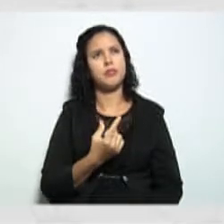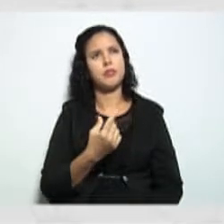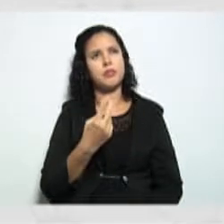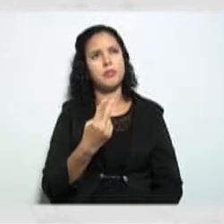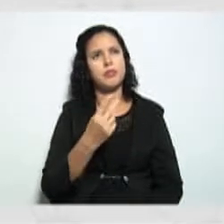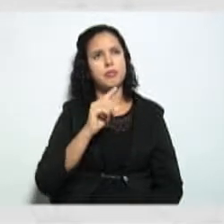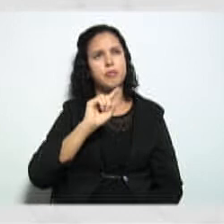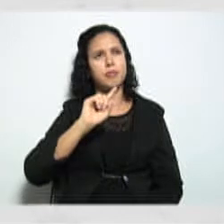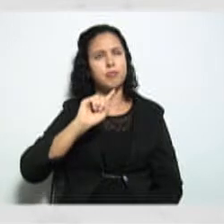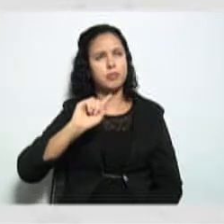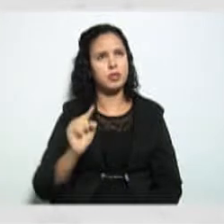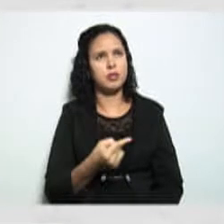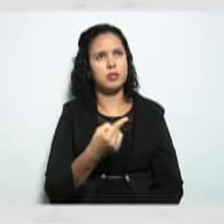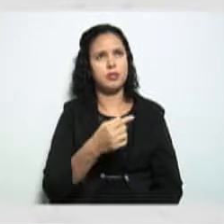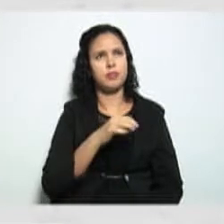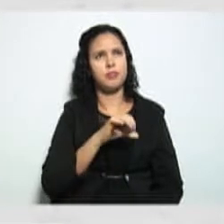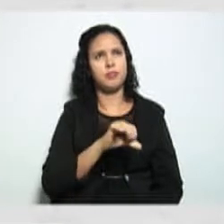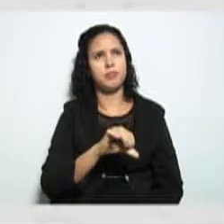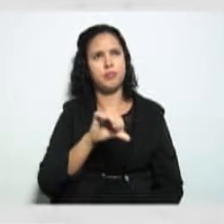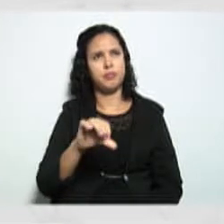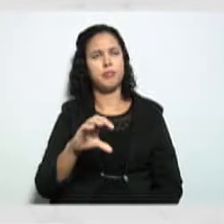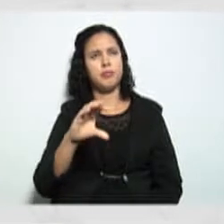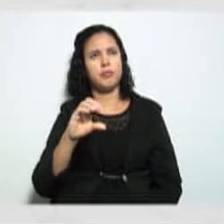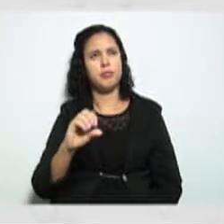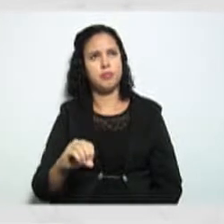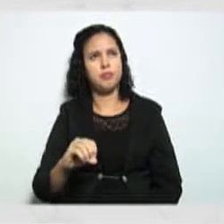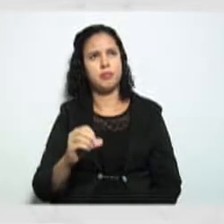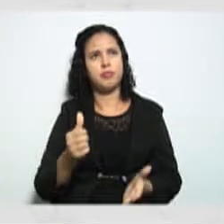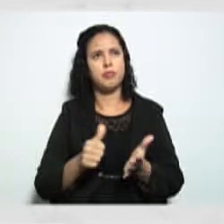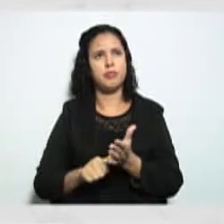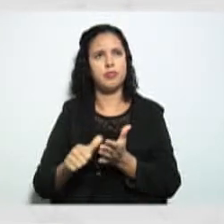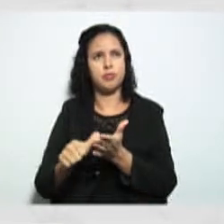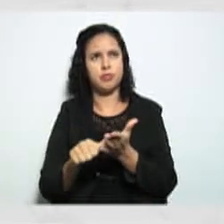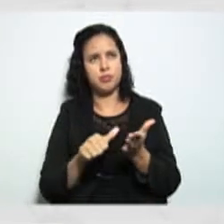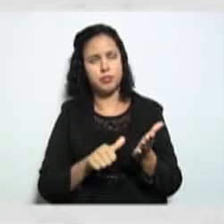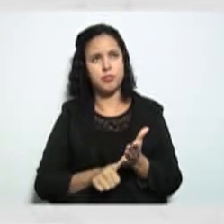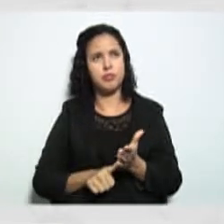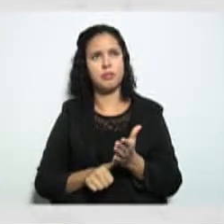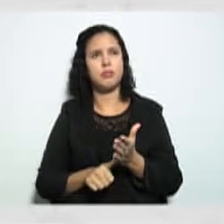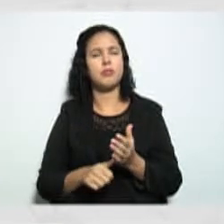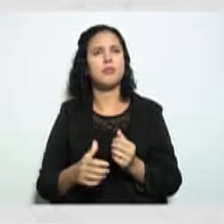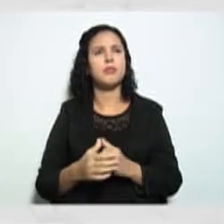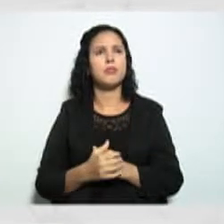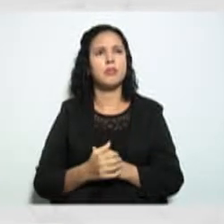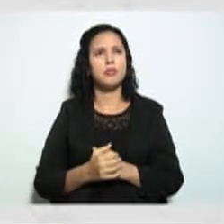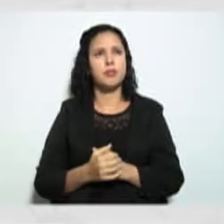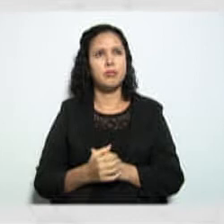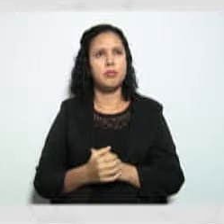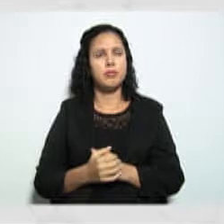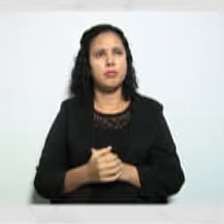2.990.020 associados. É um volume bem grande de associados, né, gente? Quase 3 milhões de associados. E elas têm